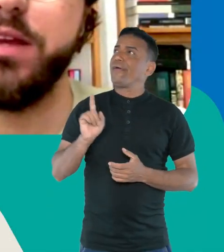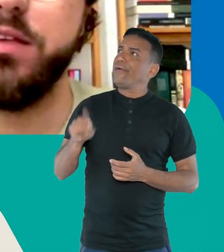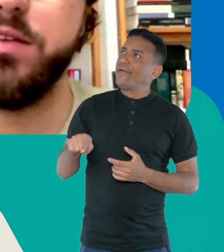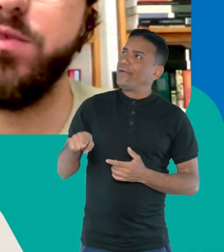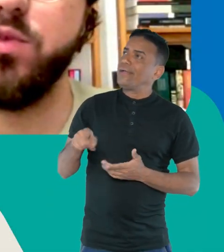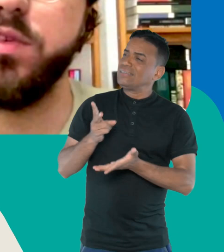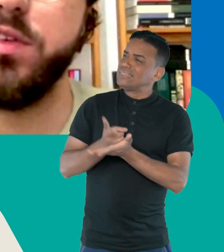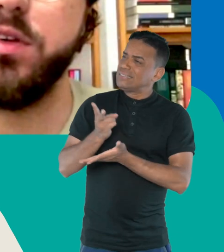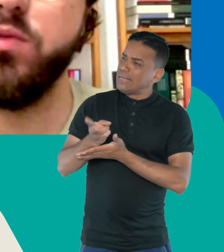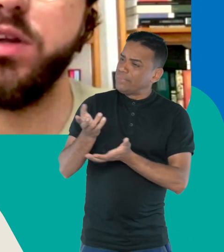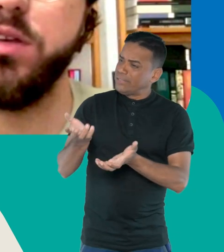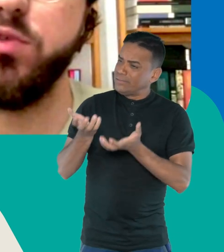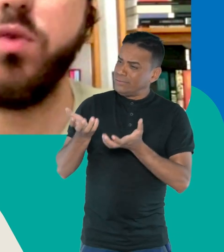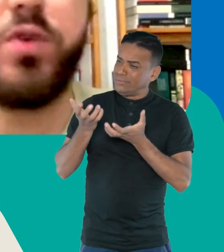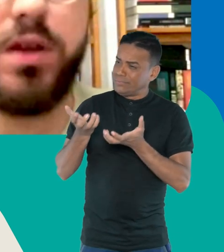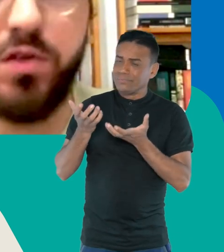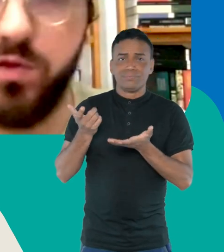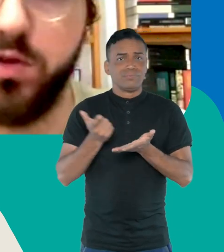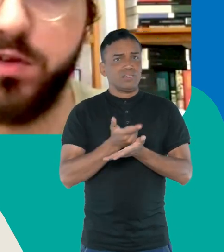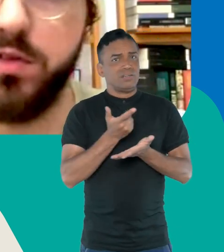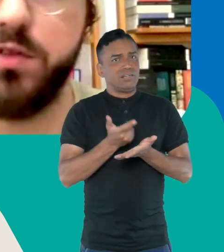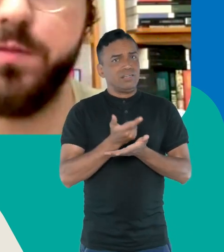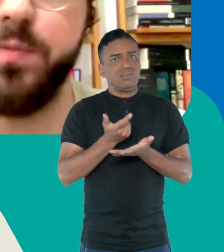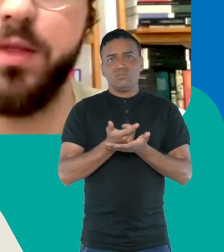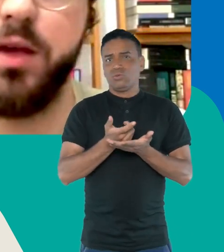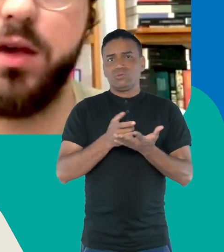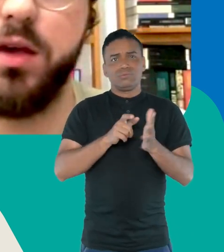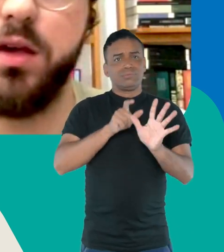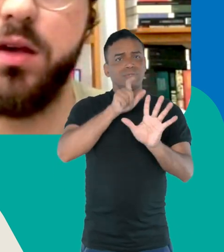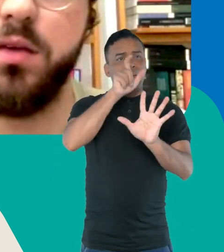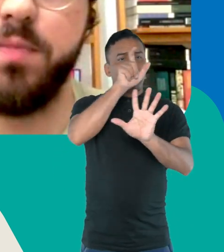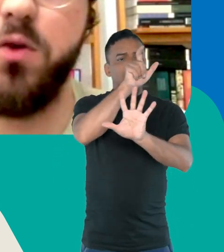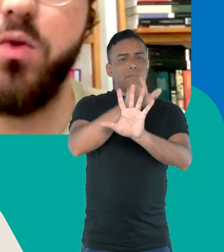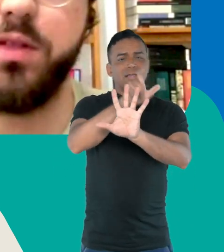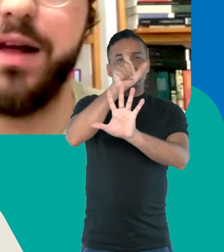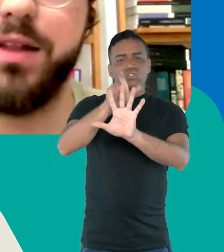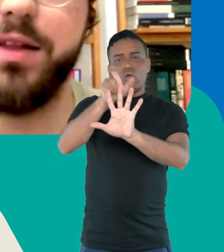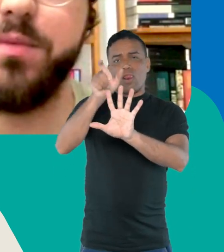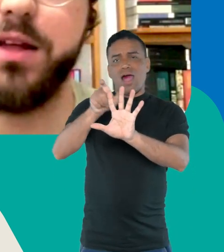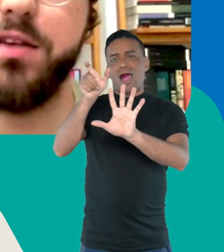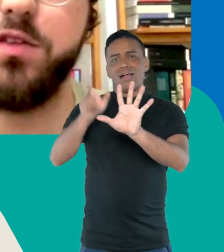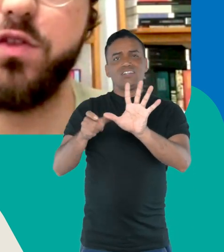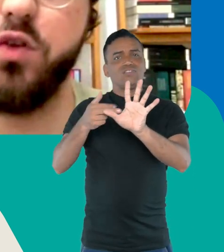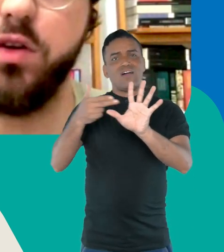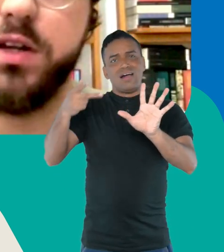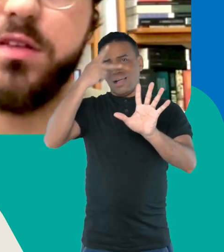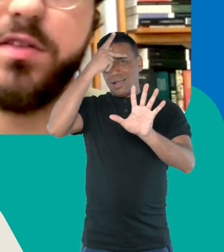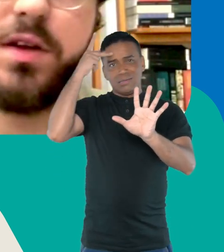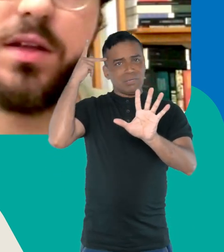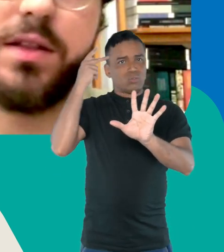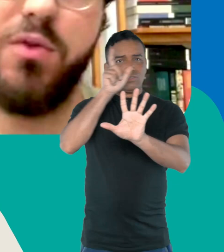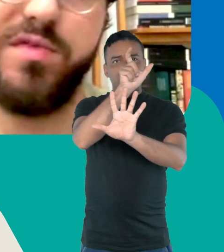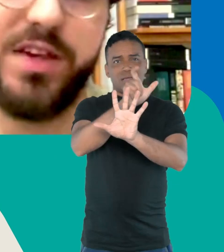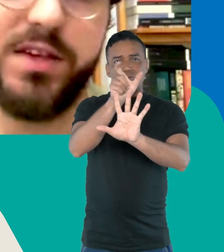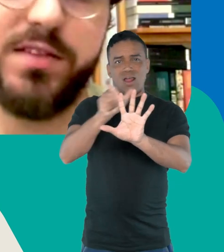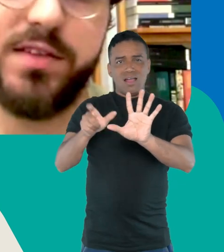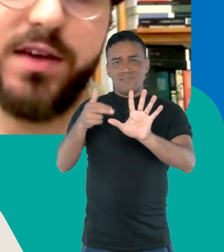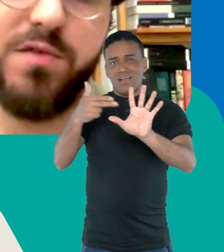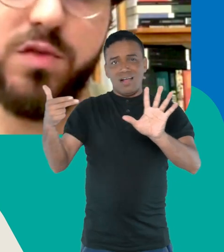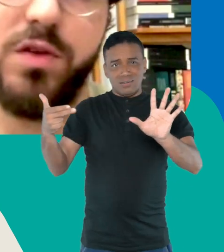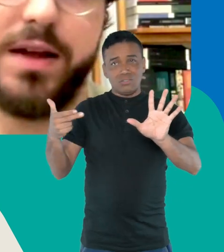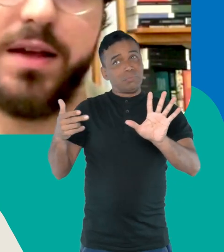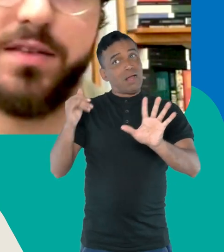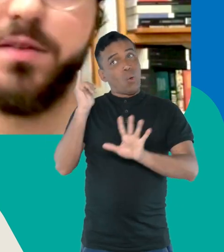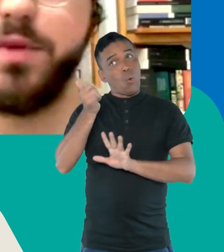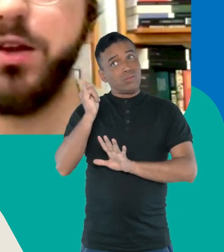eu sempre quis que fosse um livro com muitas vozes. E para contar determinadas histórias,